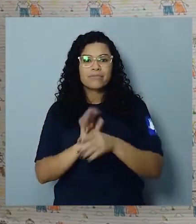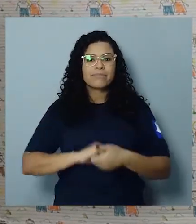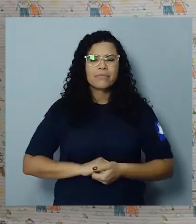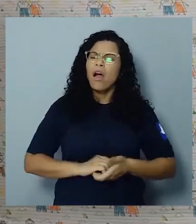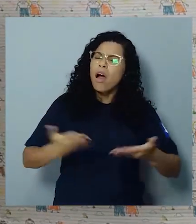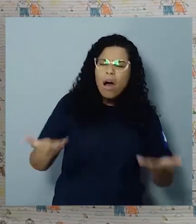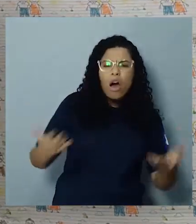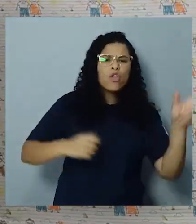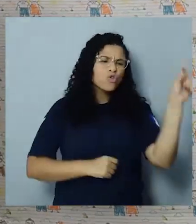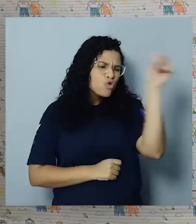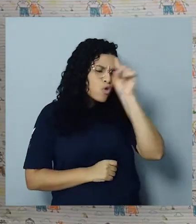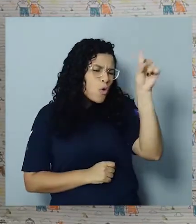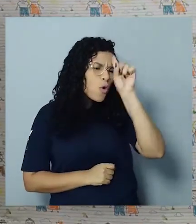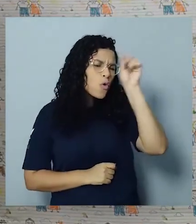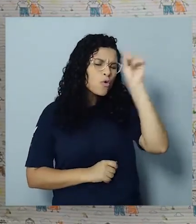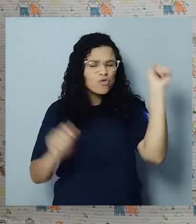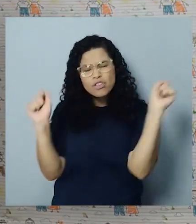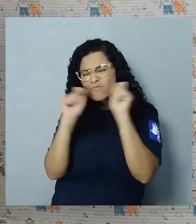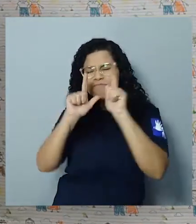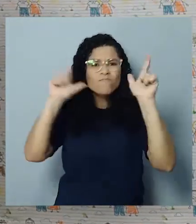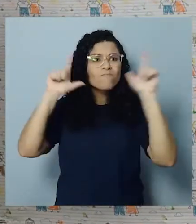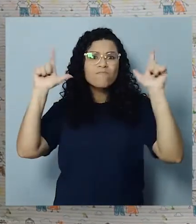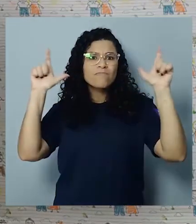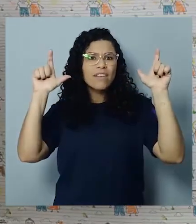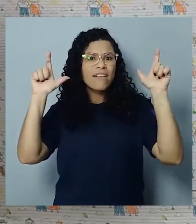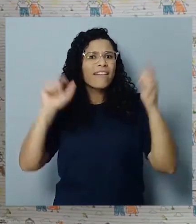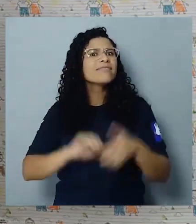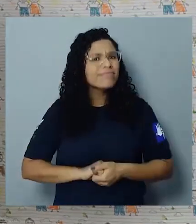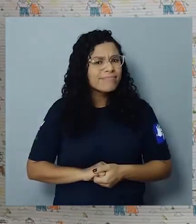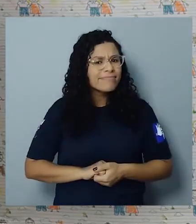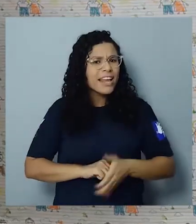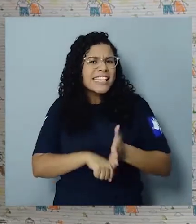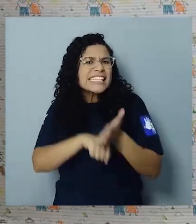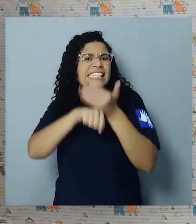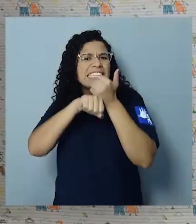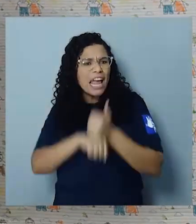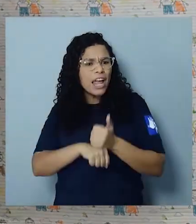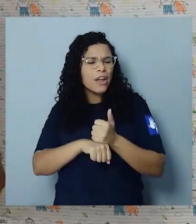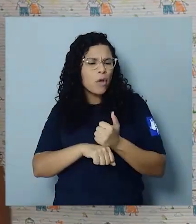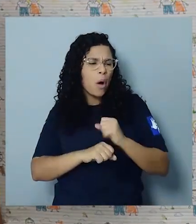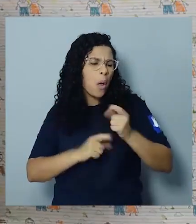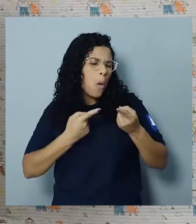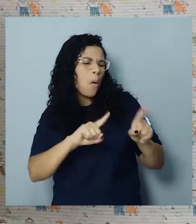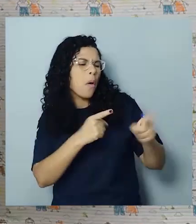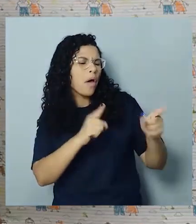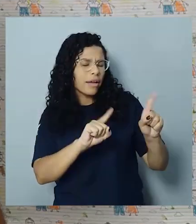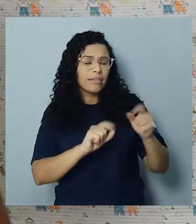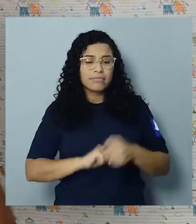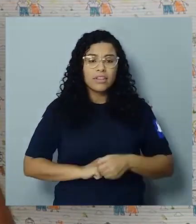todo dia minha quarta cedo com essas coisas sua me apoiando ver se vai patroa